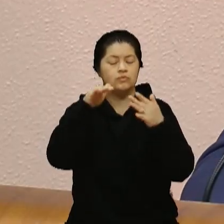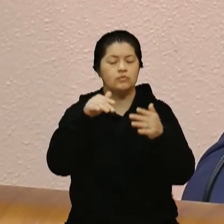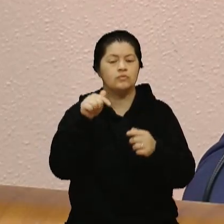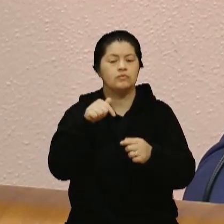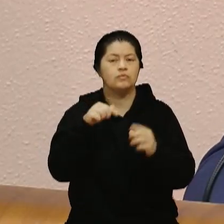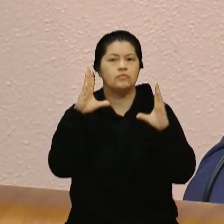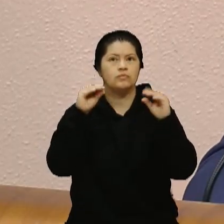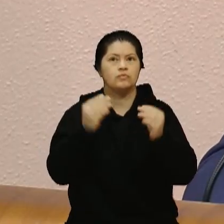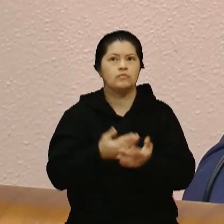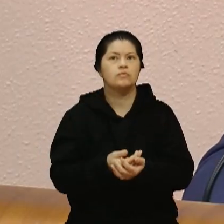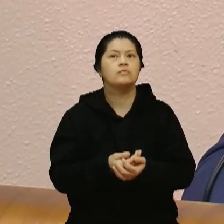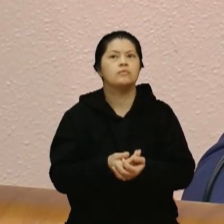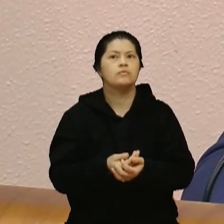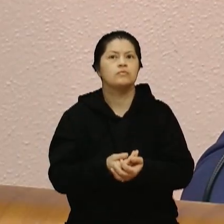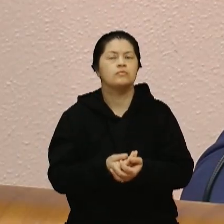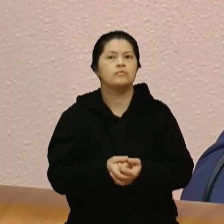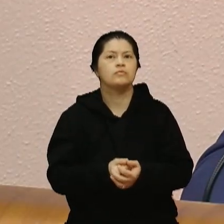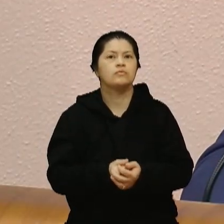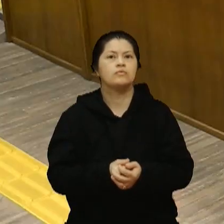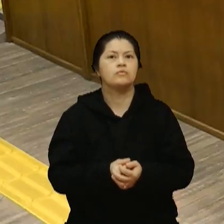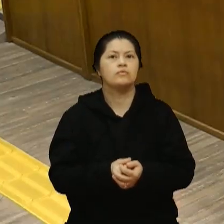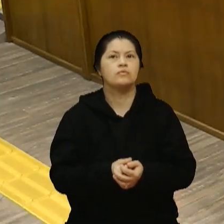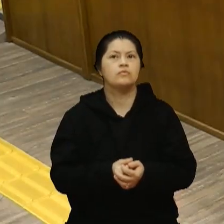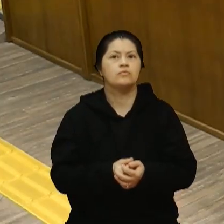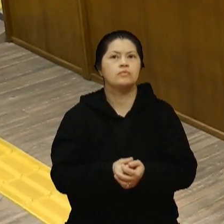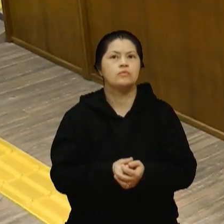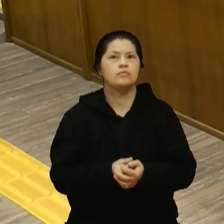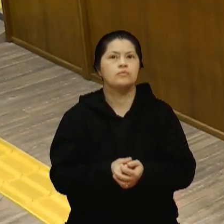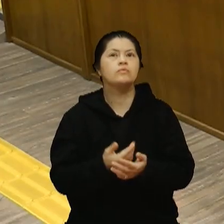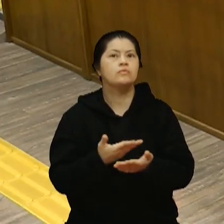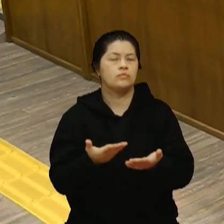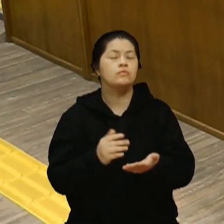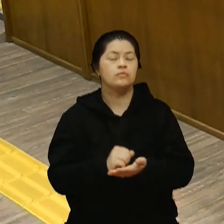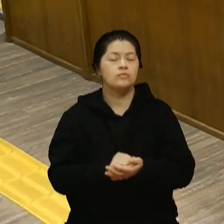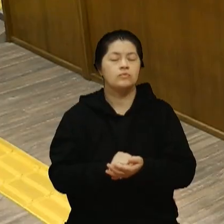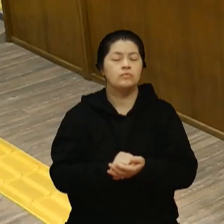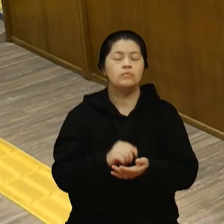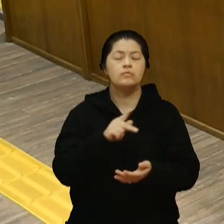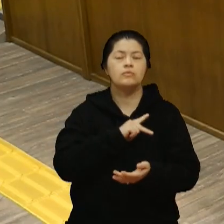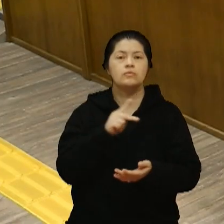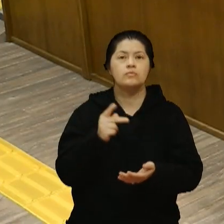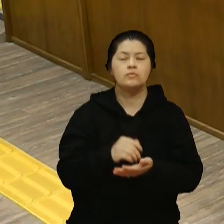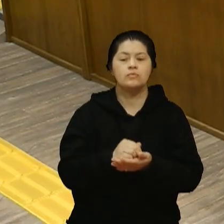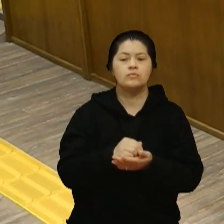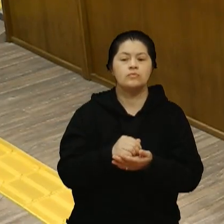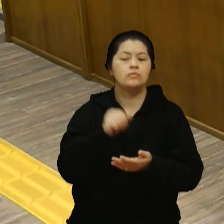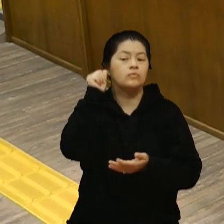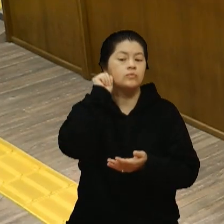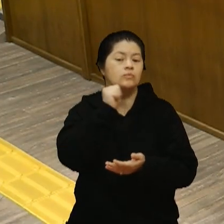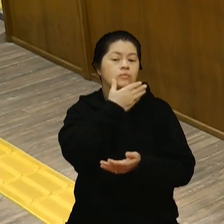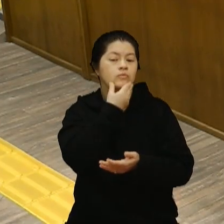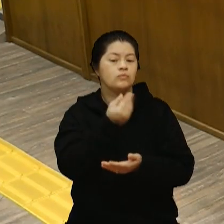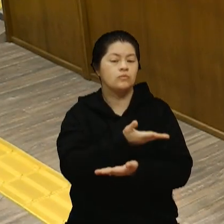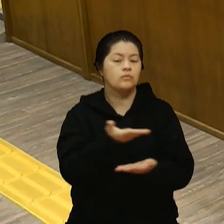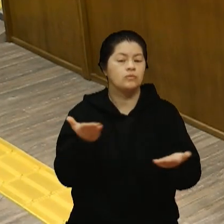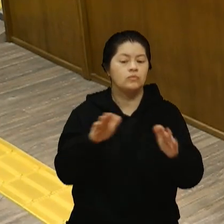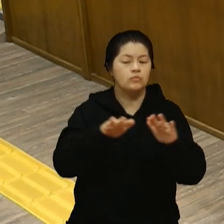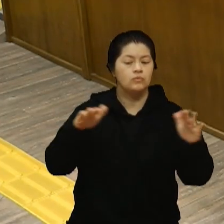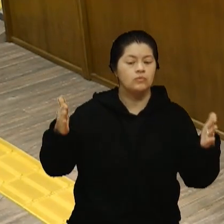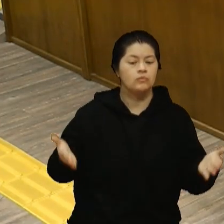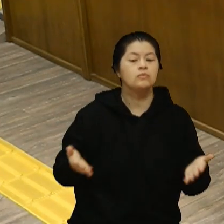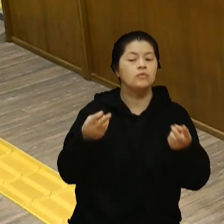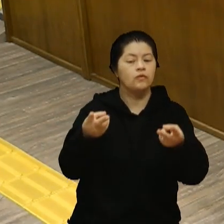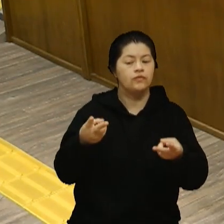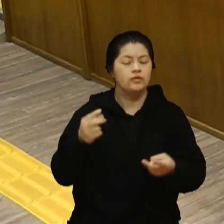noite. Pois não, senhor presidente, senhoras e senhores da mesa diretora